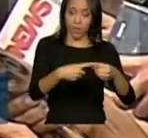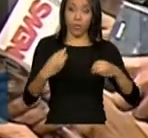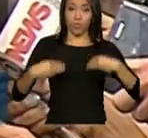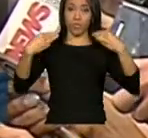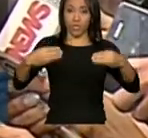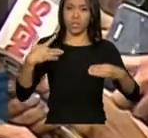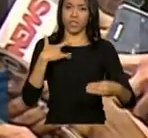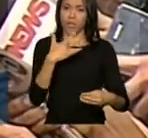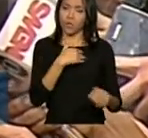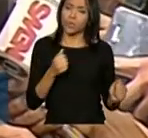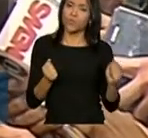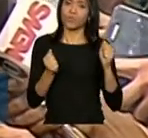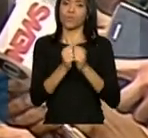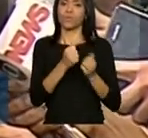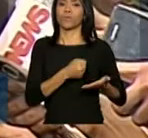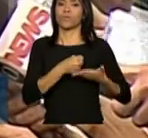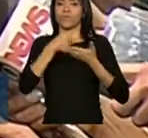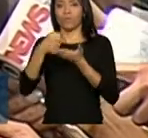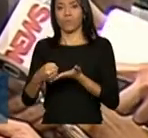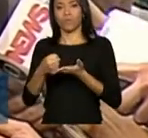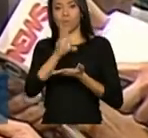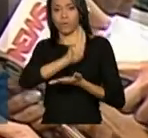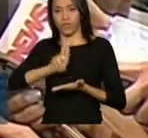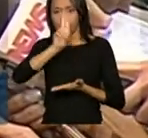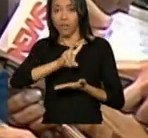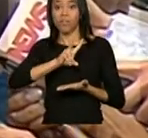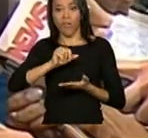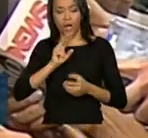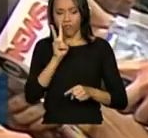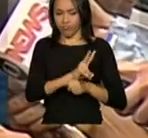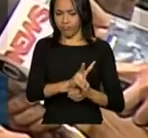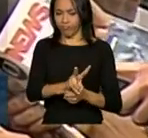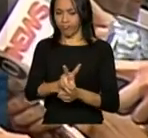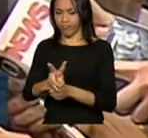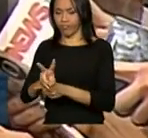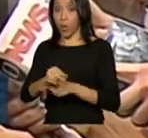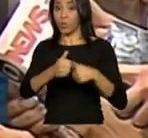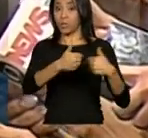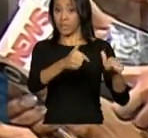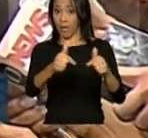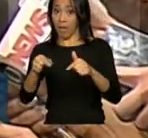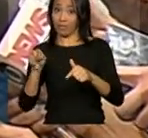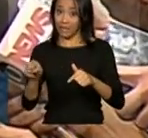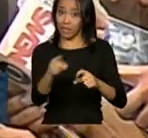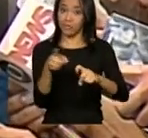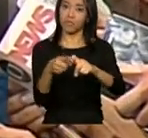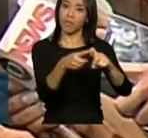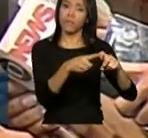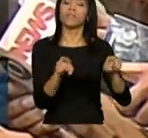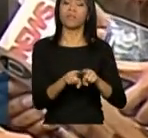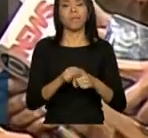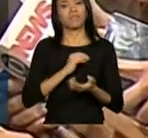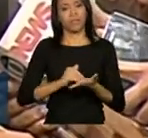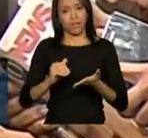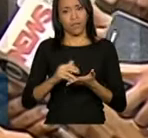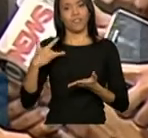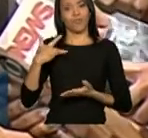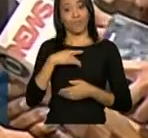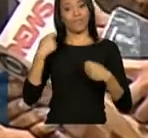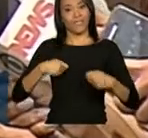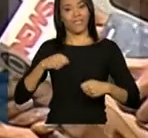junto com as Universidades vão supervisionar o trabalho desses médicos secretarias municipais de saúde também tem que acompanhar